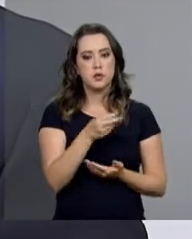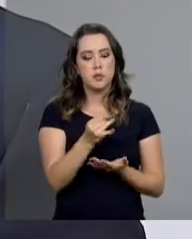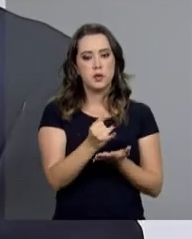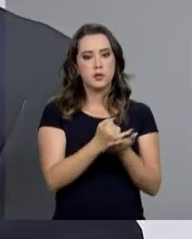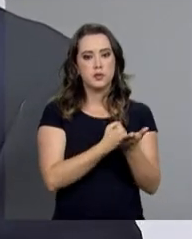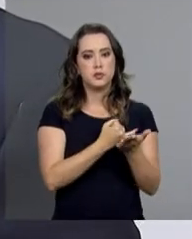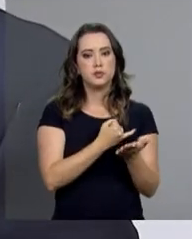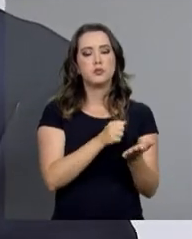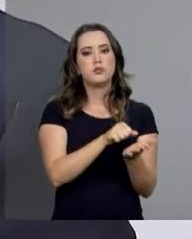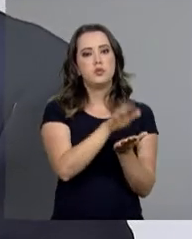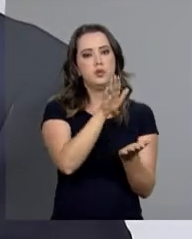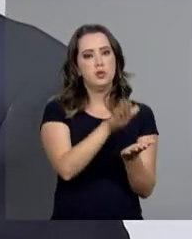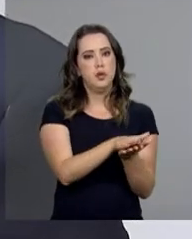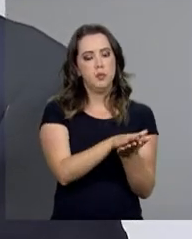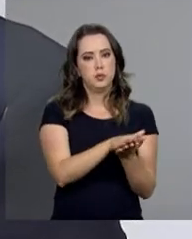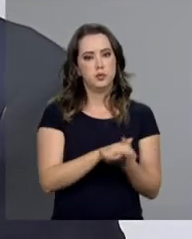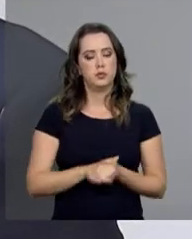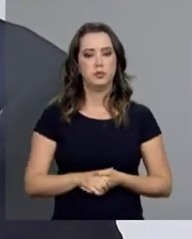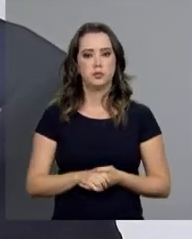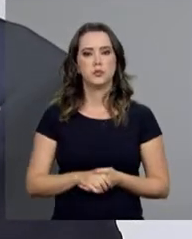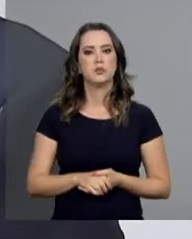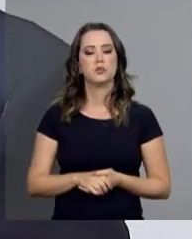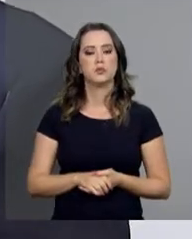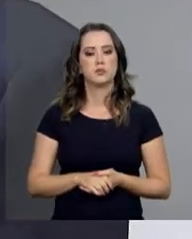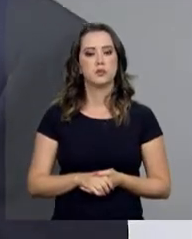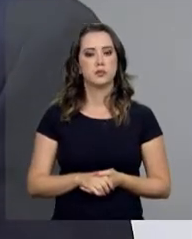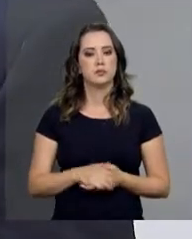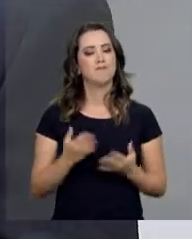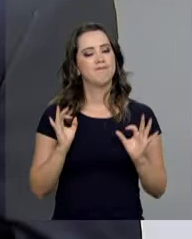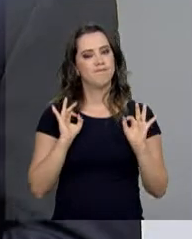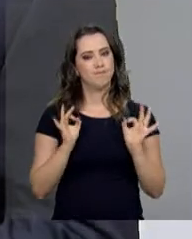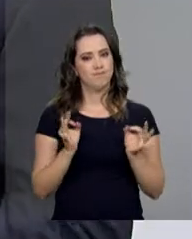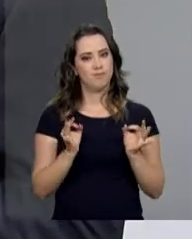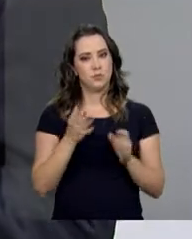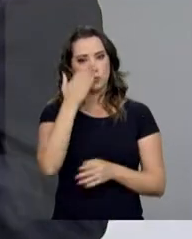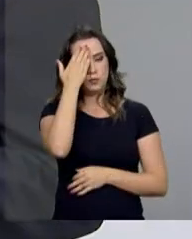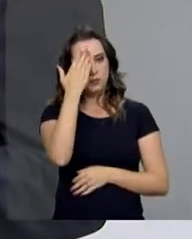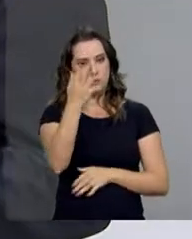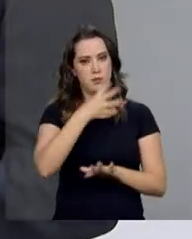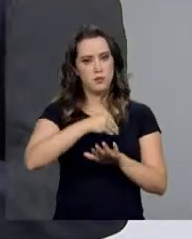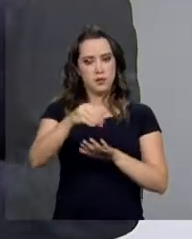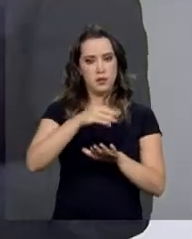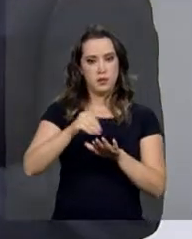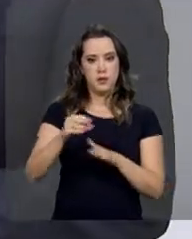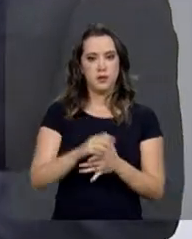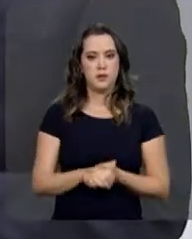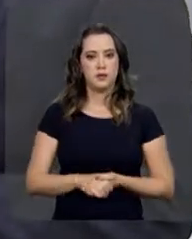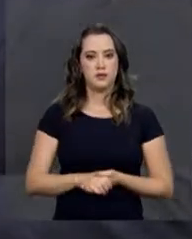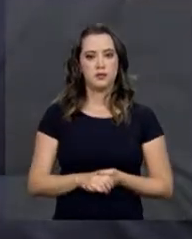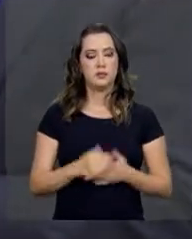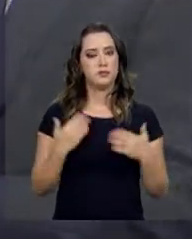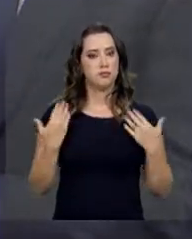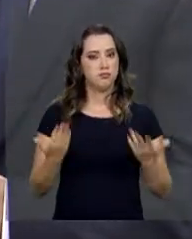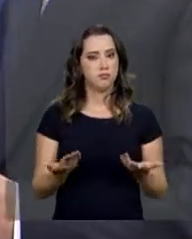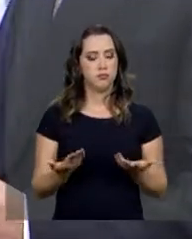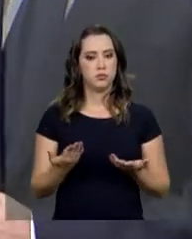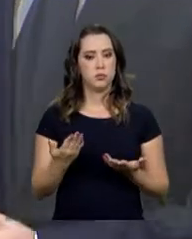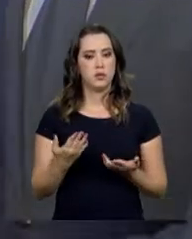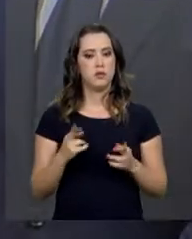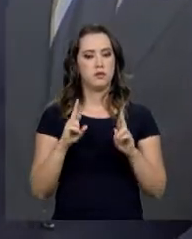será autuado com a aplicação de uma multa tributária subsecretário muito obrigado pelas informações com roberto a